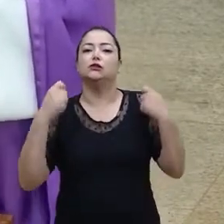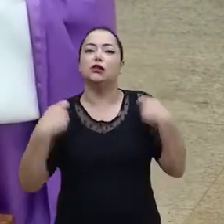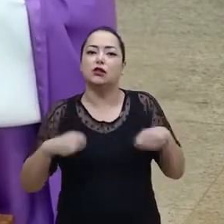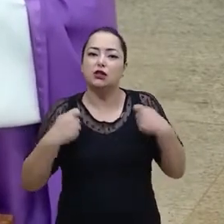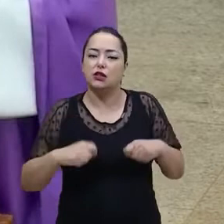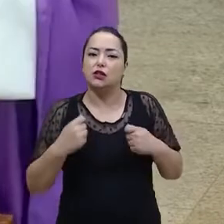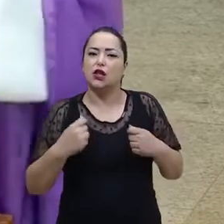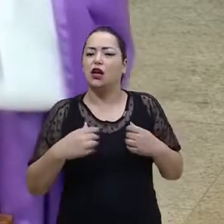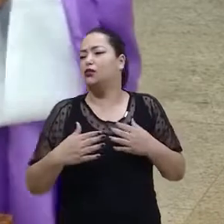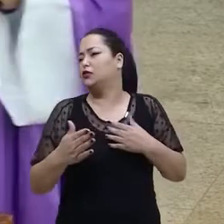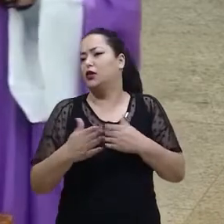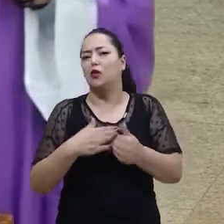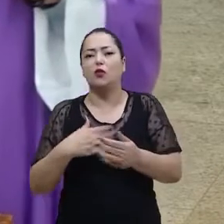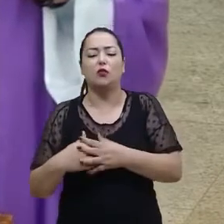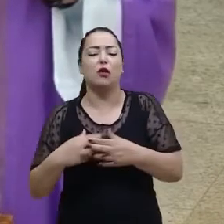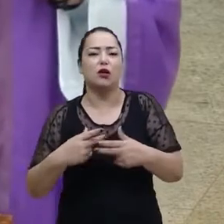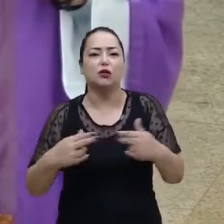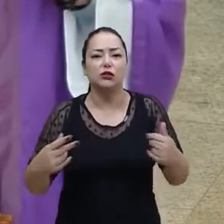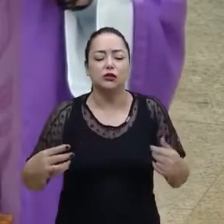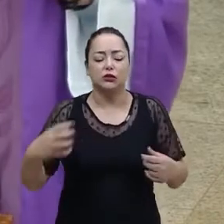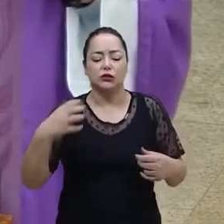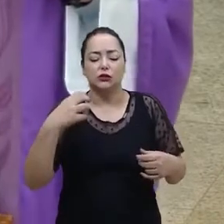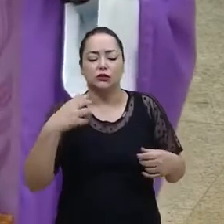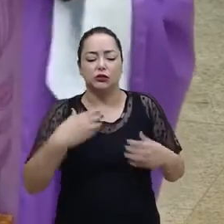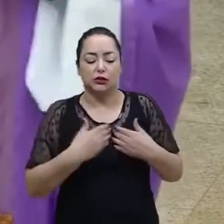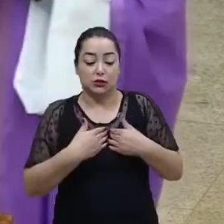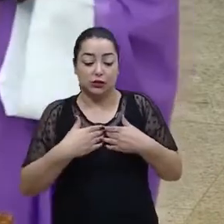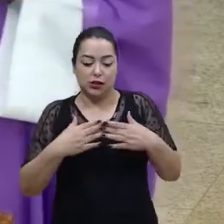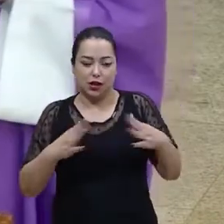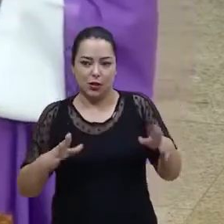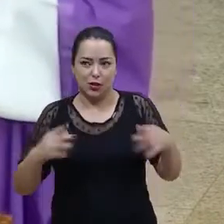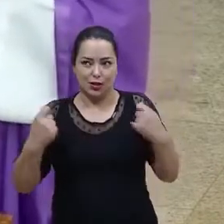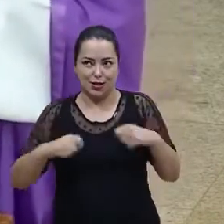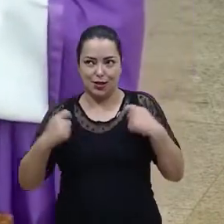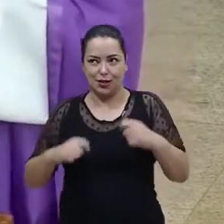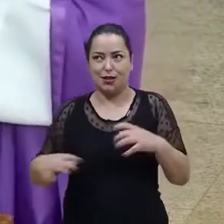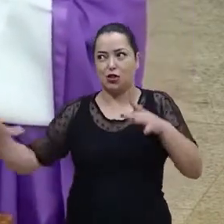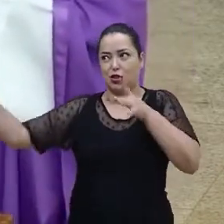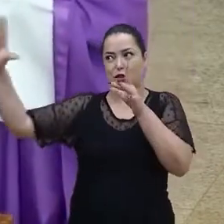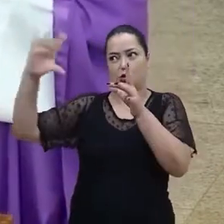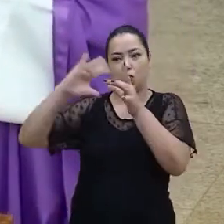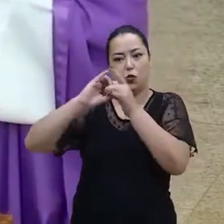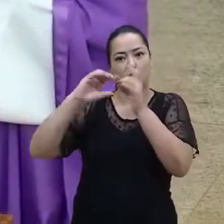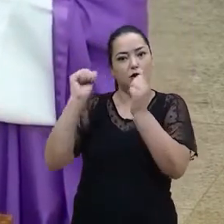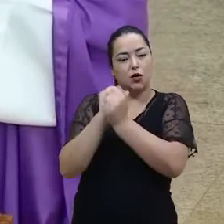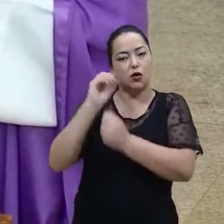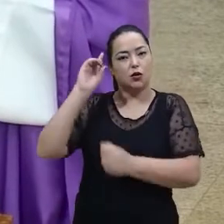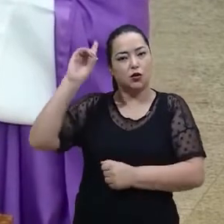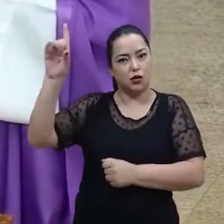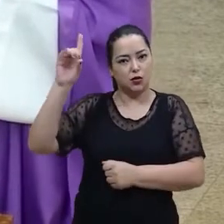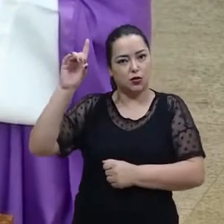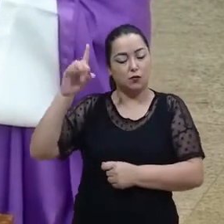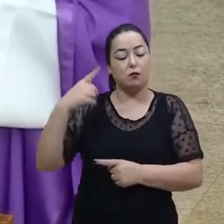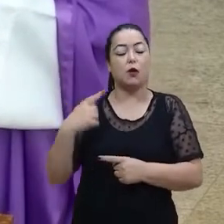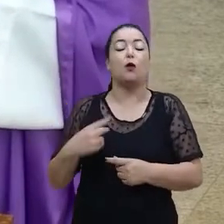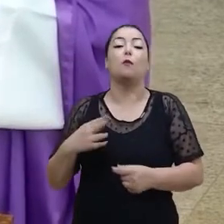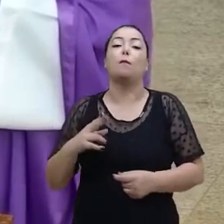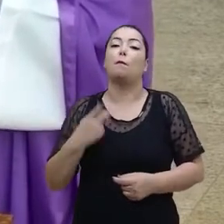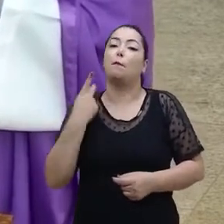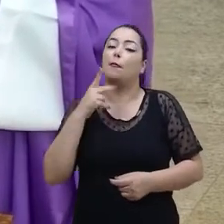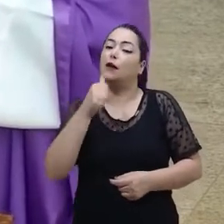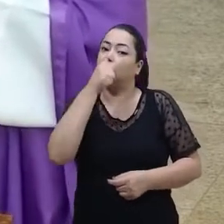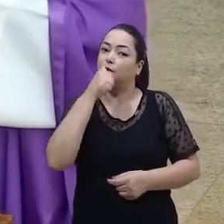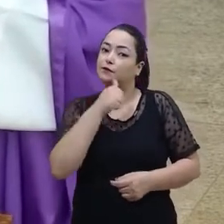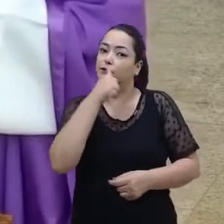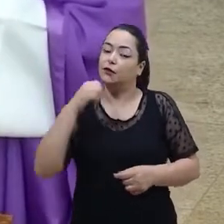uma comunhão com Deus essa primeiro sentido do jejum é que por meio do jejum você